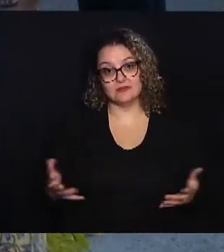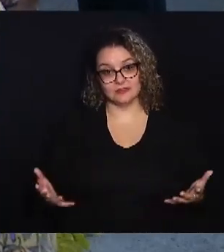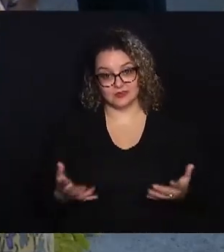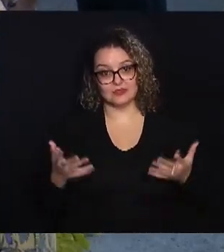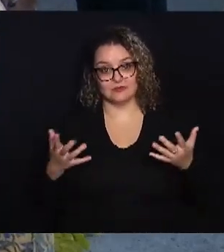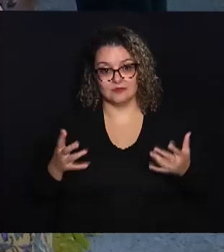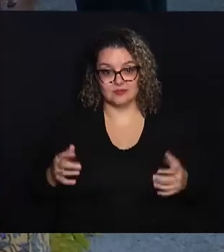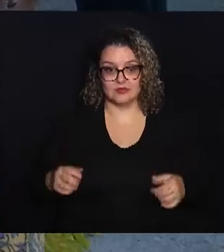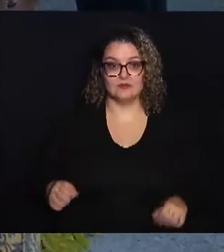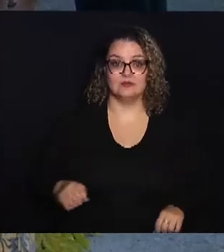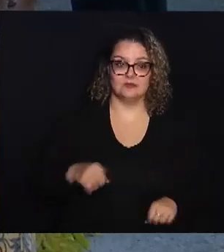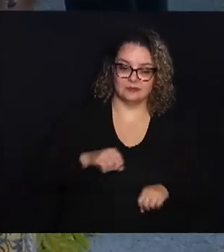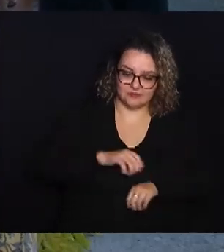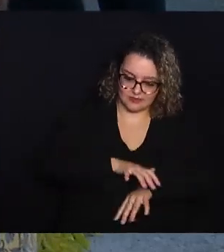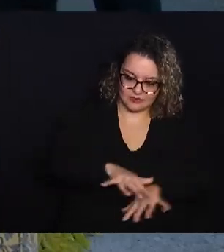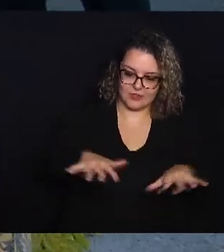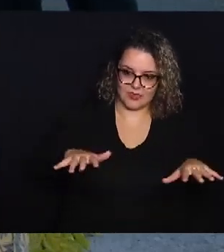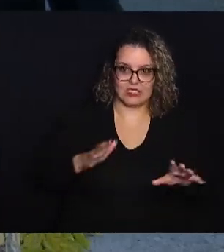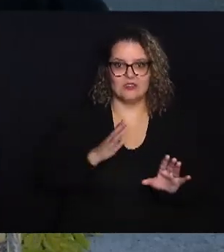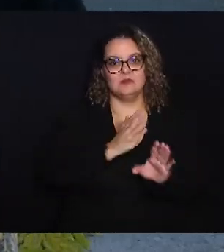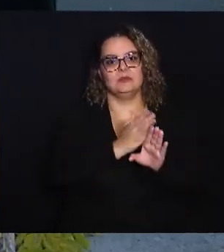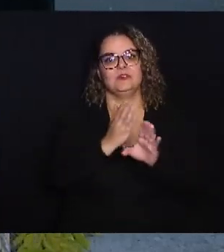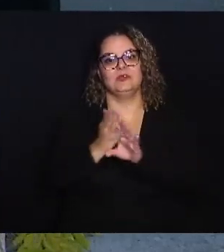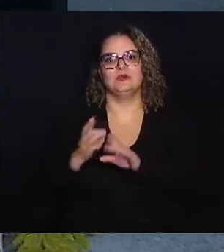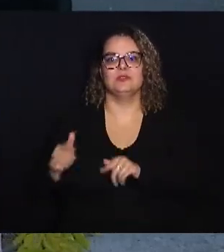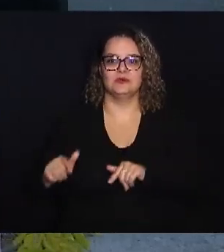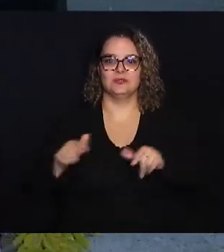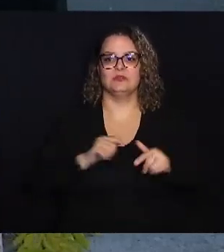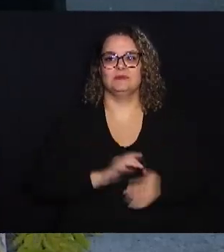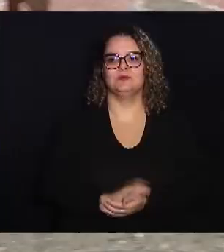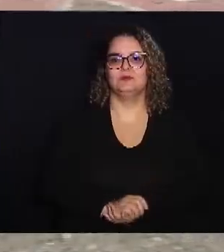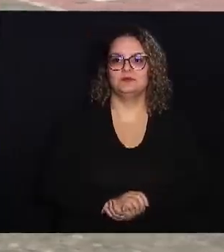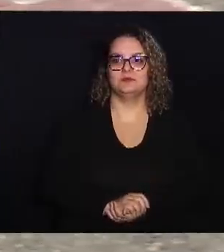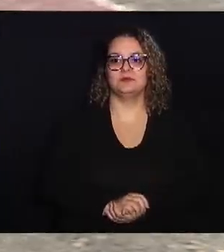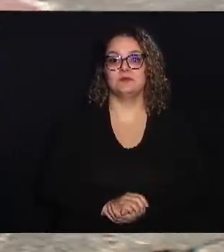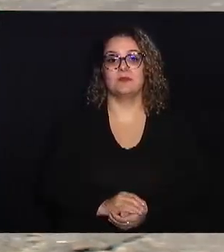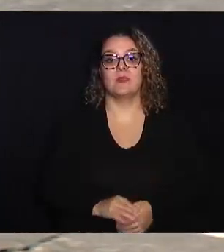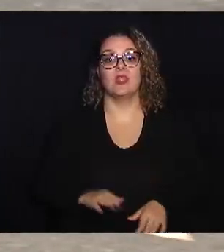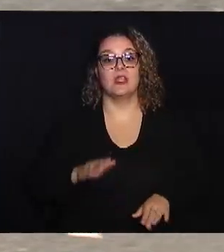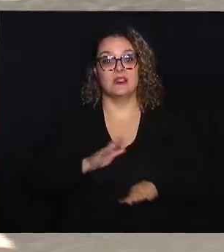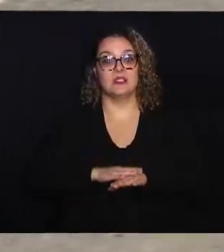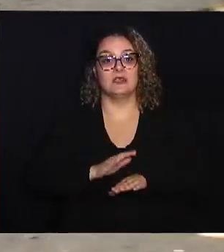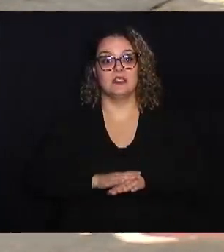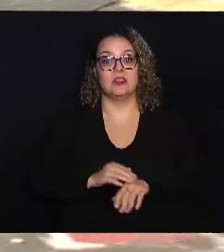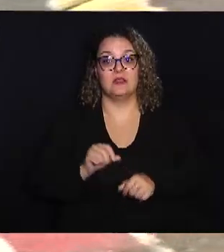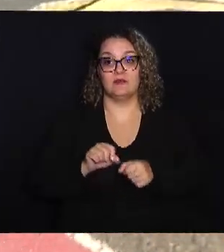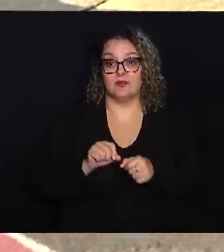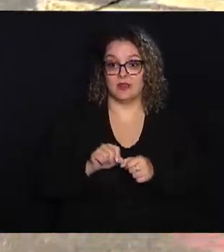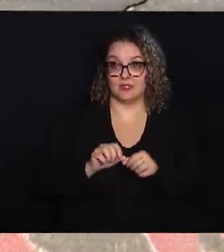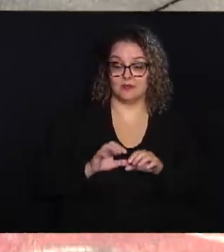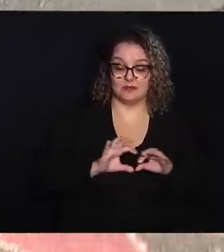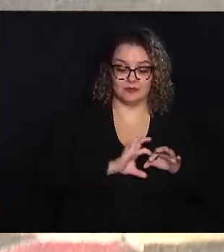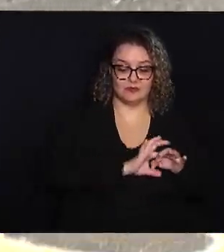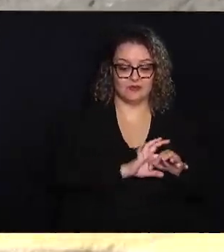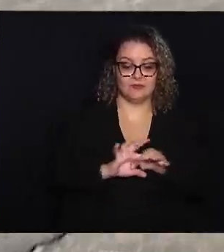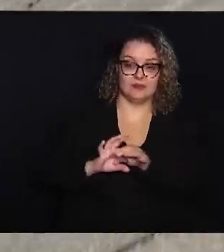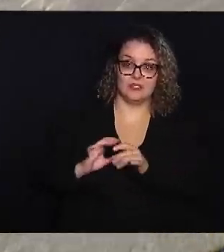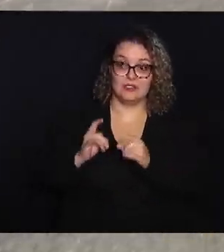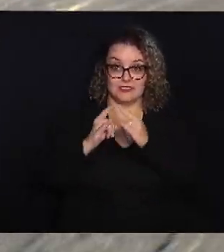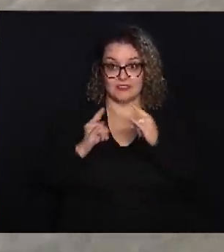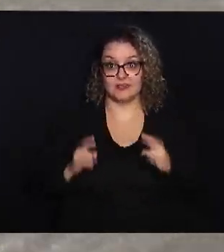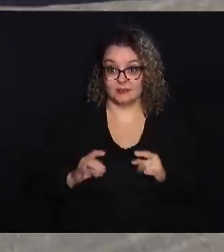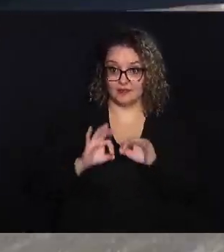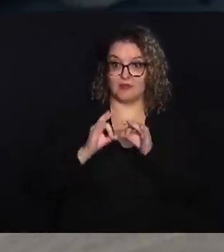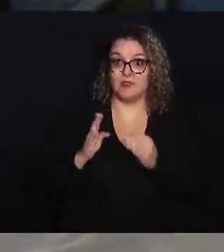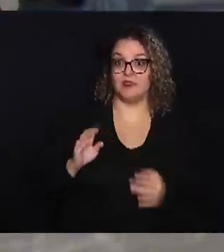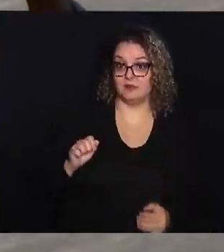E fomentar e promover, né, que mais encontros para brincar aqui nos territórios. As ações são feitas em conjunto com o Circo Família Burg